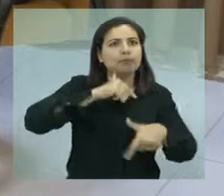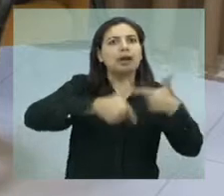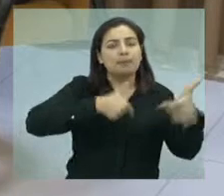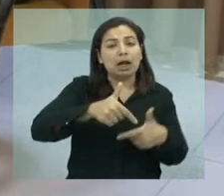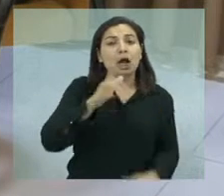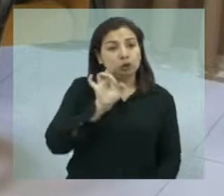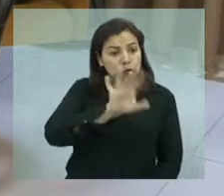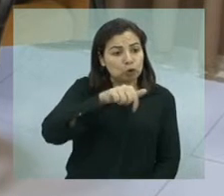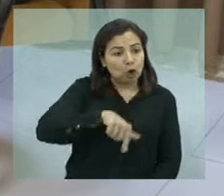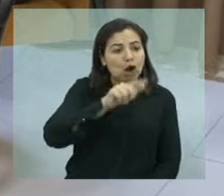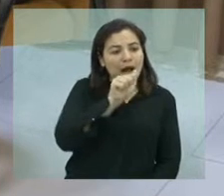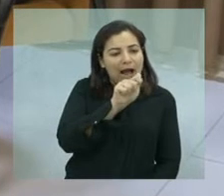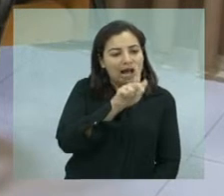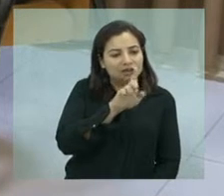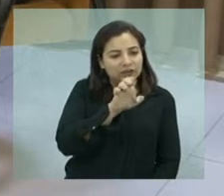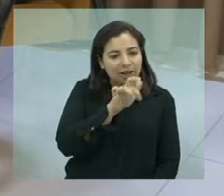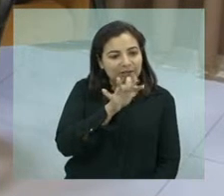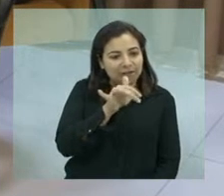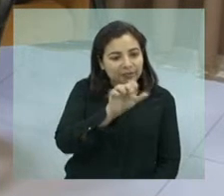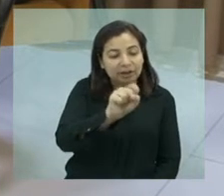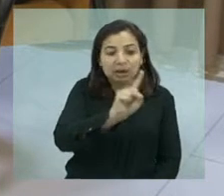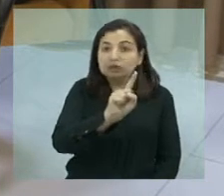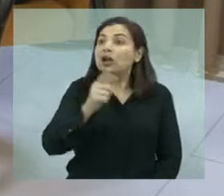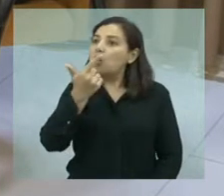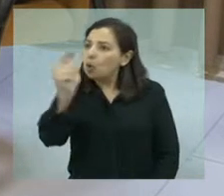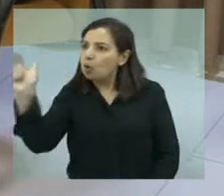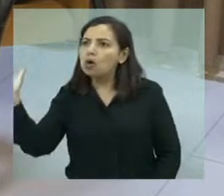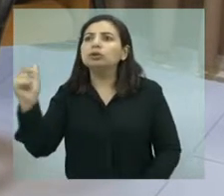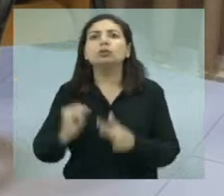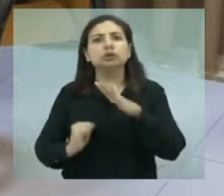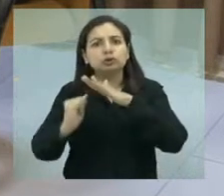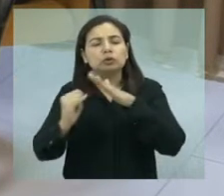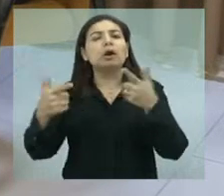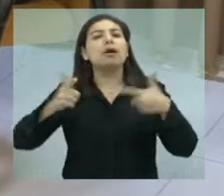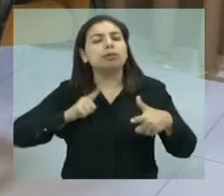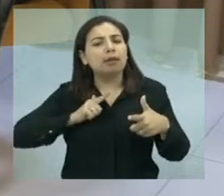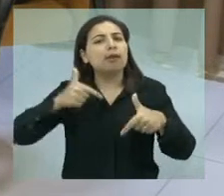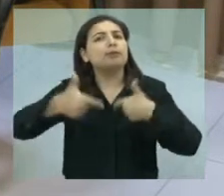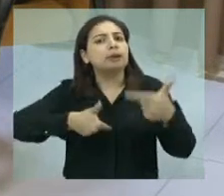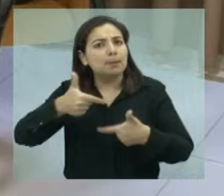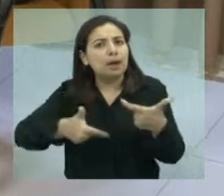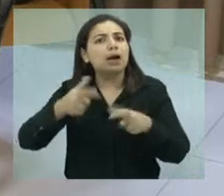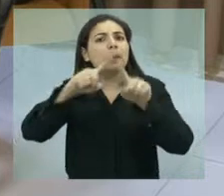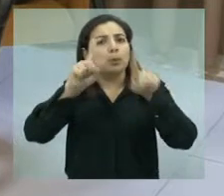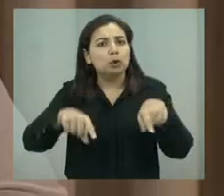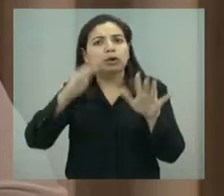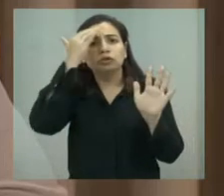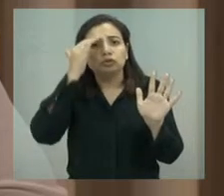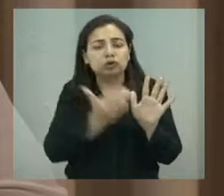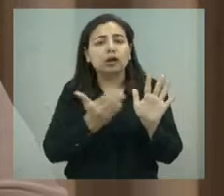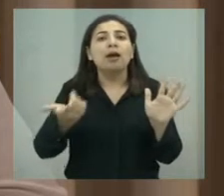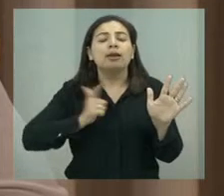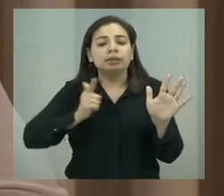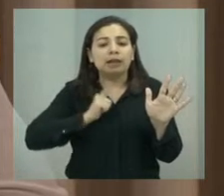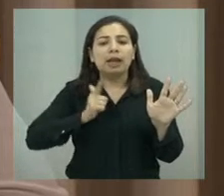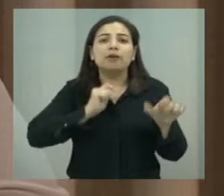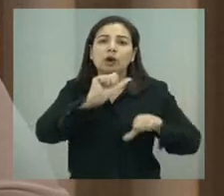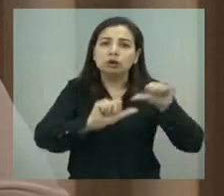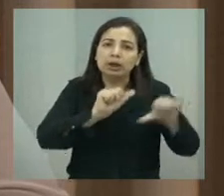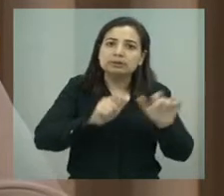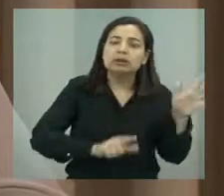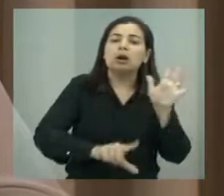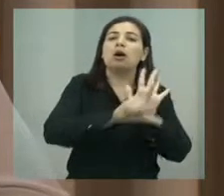agência de fiscalização, mas o município, de maneira geral, tem trabalhado essas políticas, fez aí a alteração na